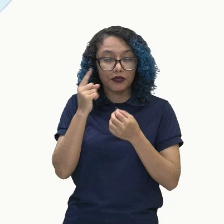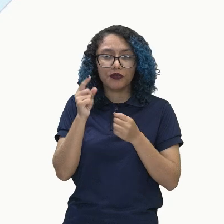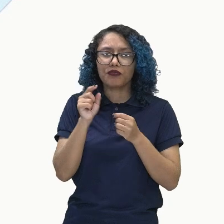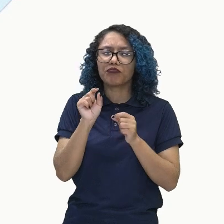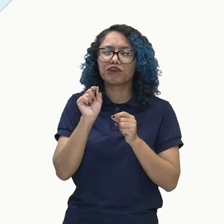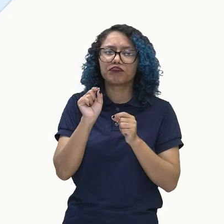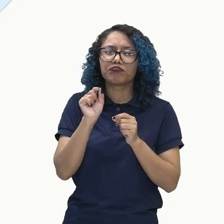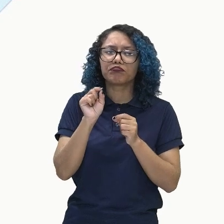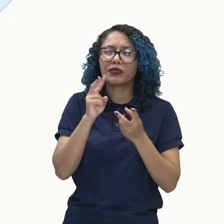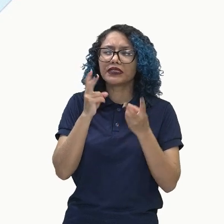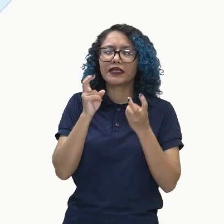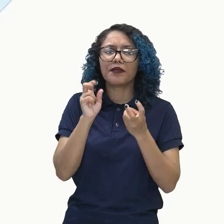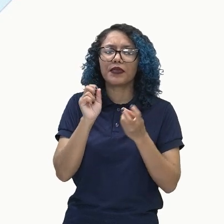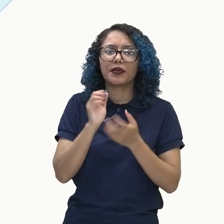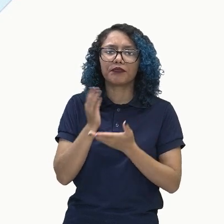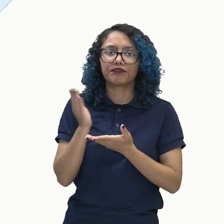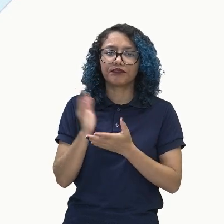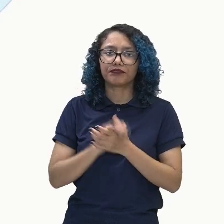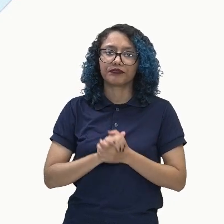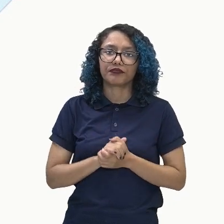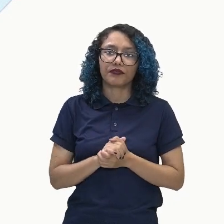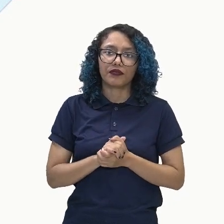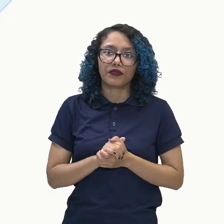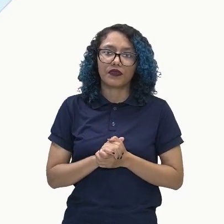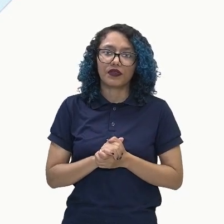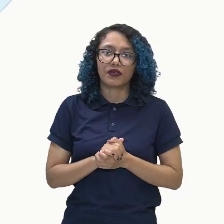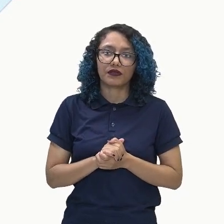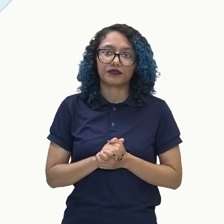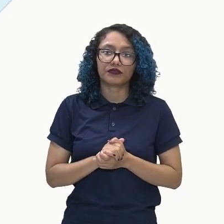observa, onde vai estar a maior quantidade de